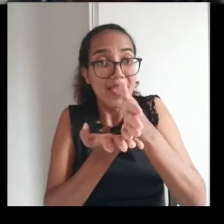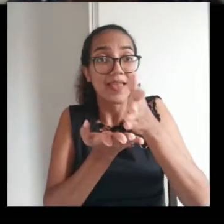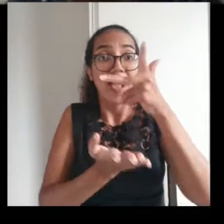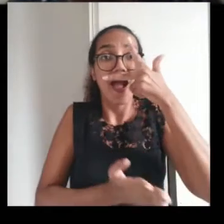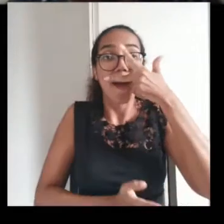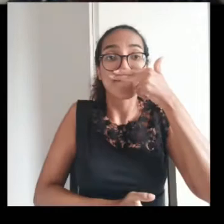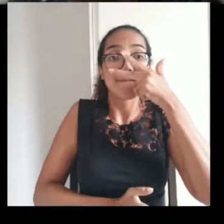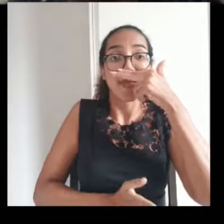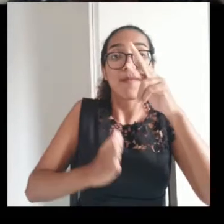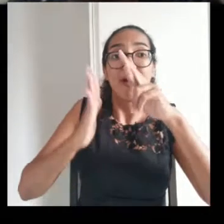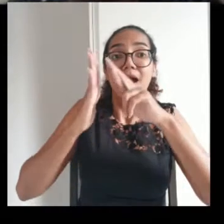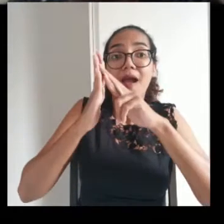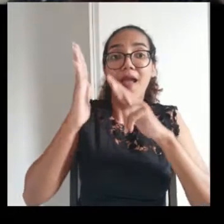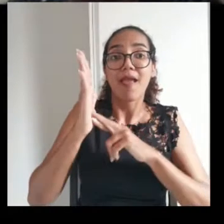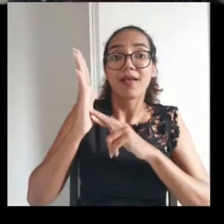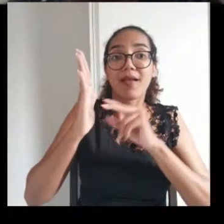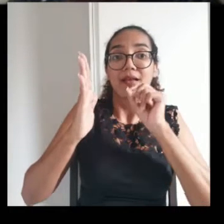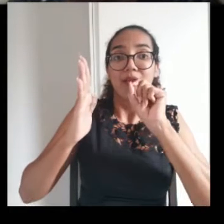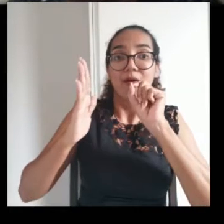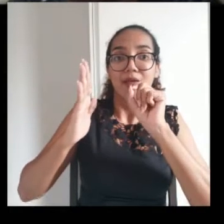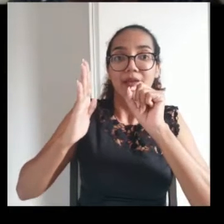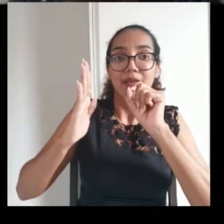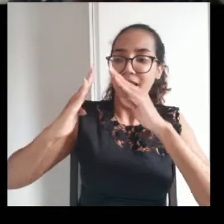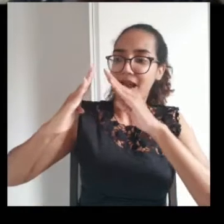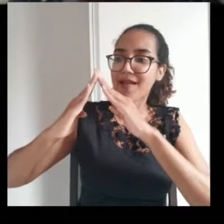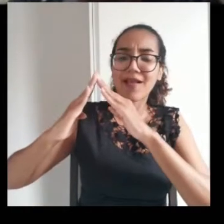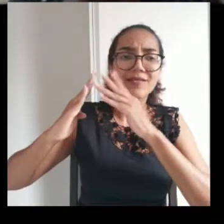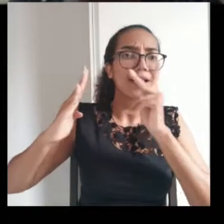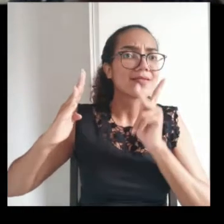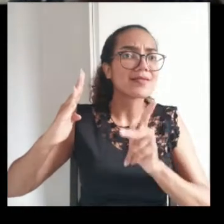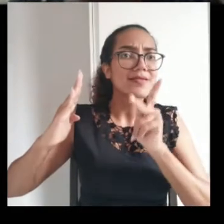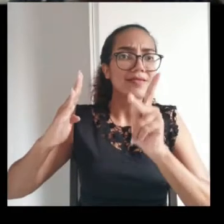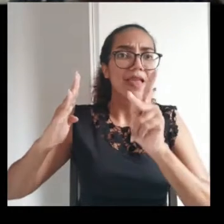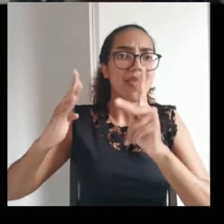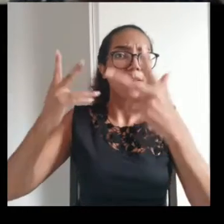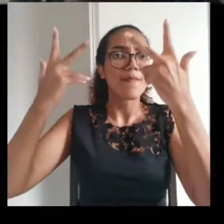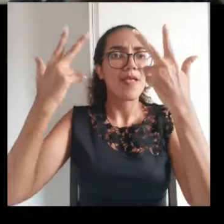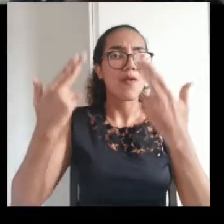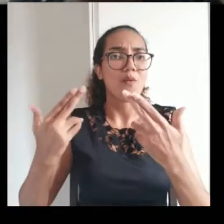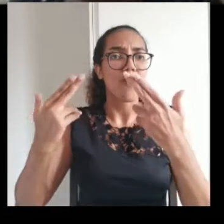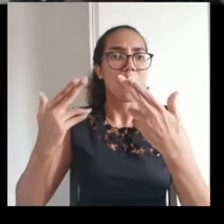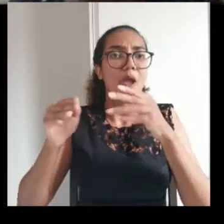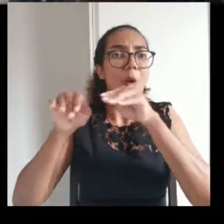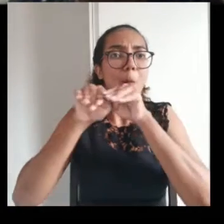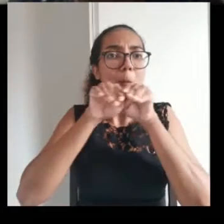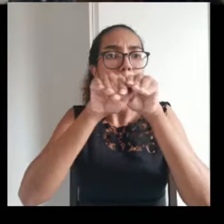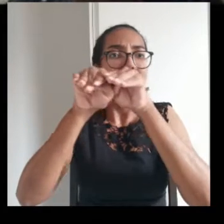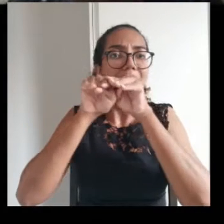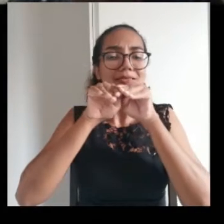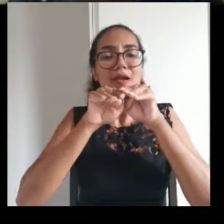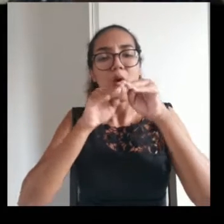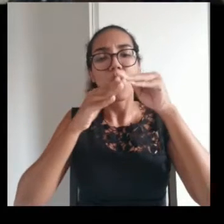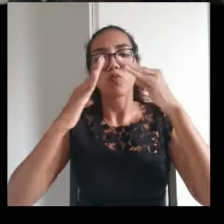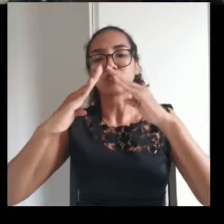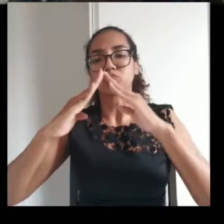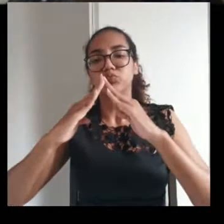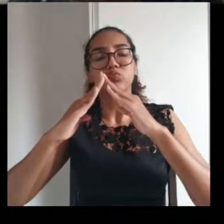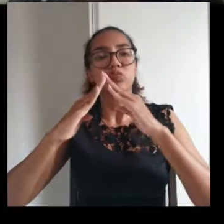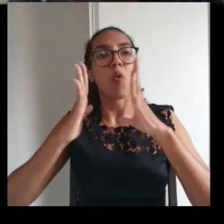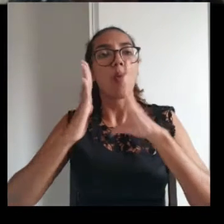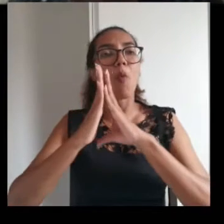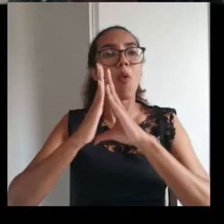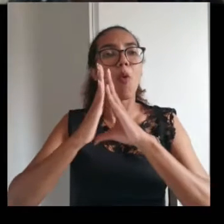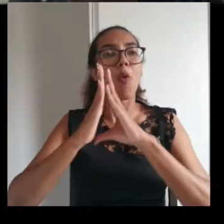serem diferentes, a gente percebe que eles têm alguma coisa em comum, é o estilo, é o padrão arquitetural. E essa restrição que um